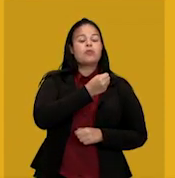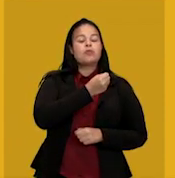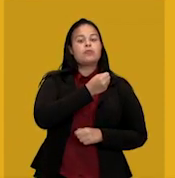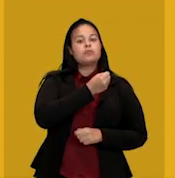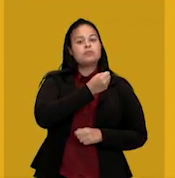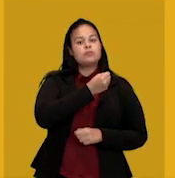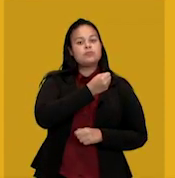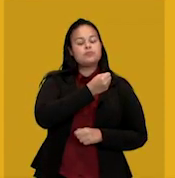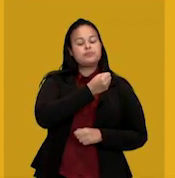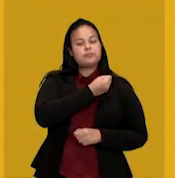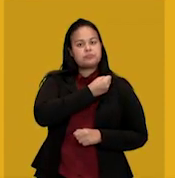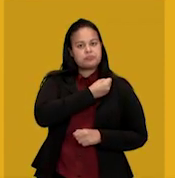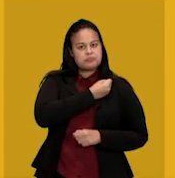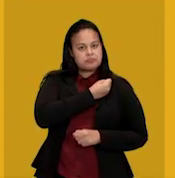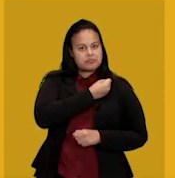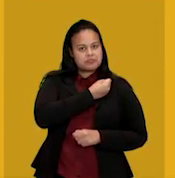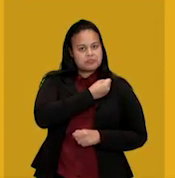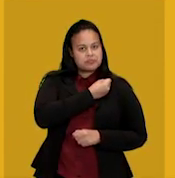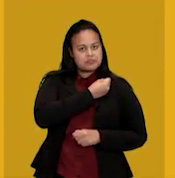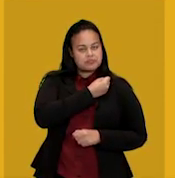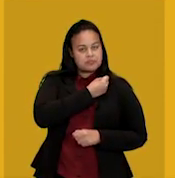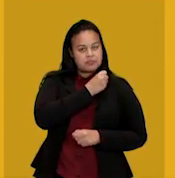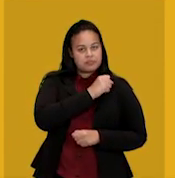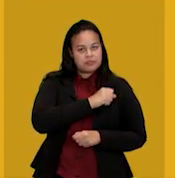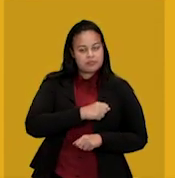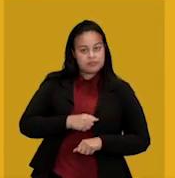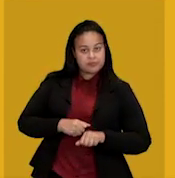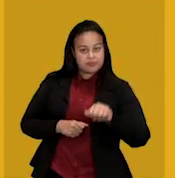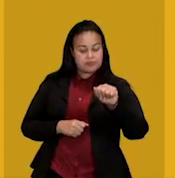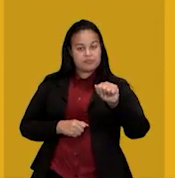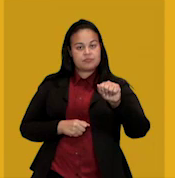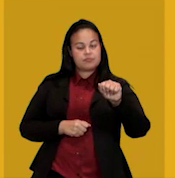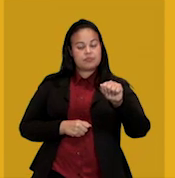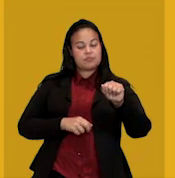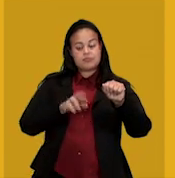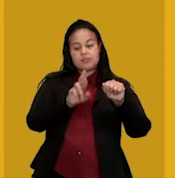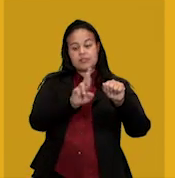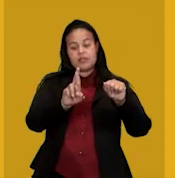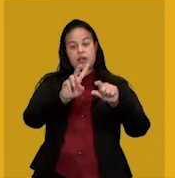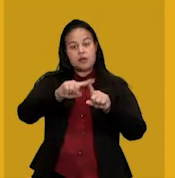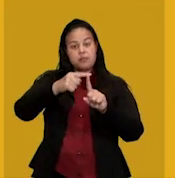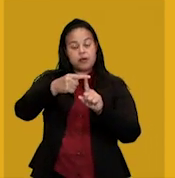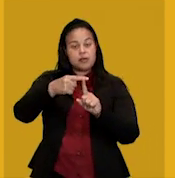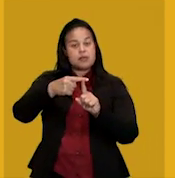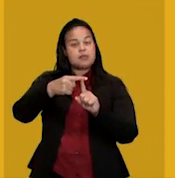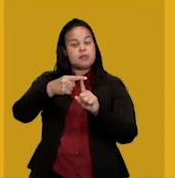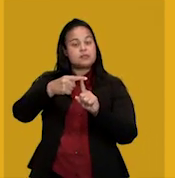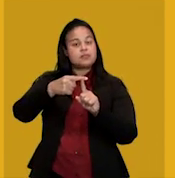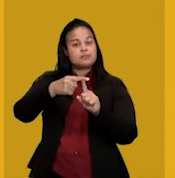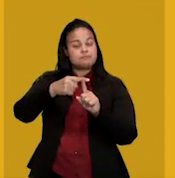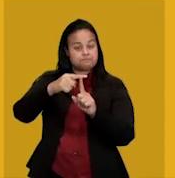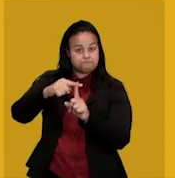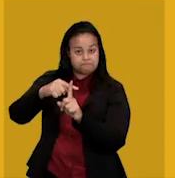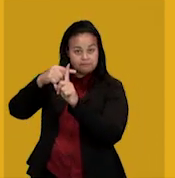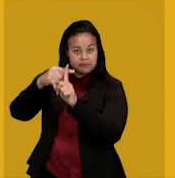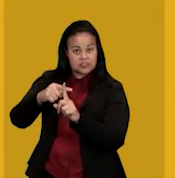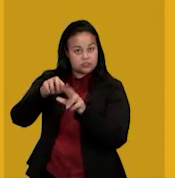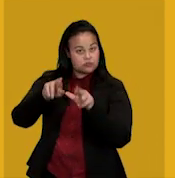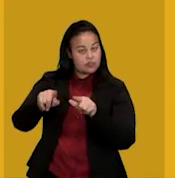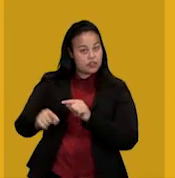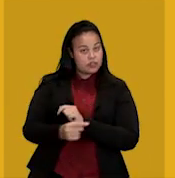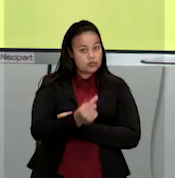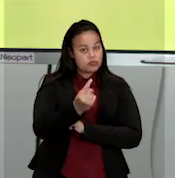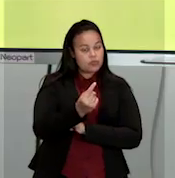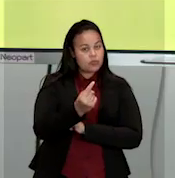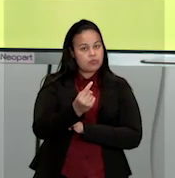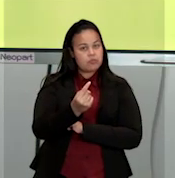a base do nosso expoente, o número é real e positivo, e que ele seja diferente de 1, porque se ele for diferente de 1 não